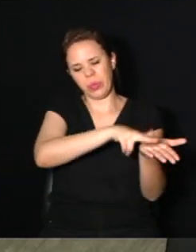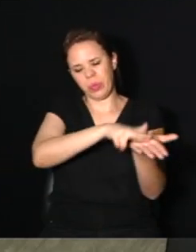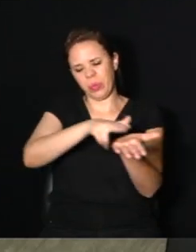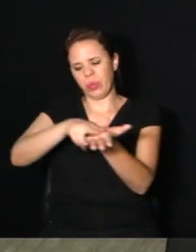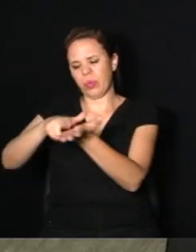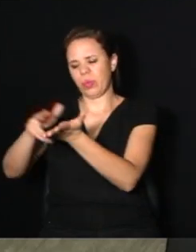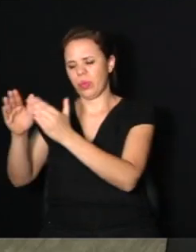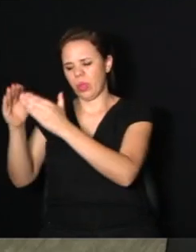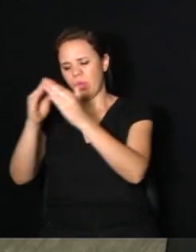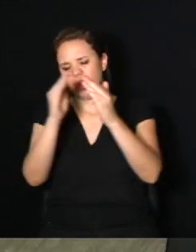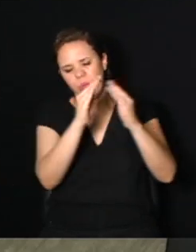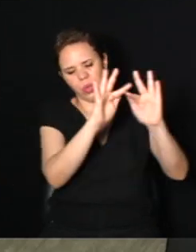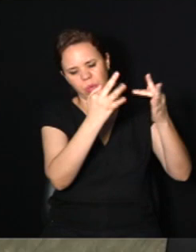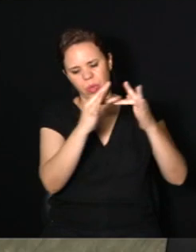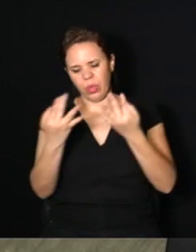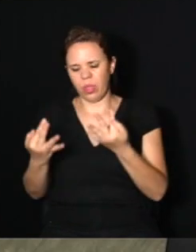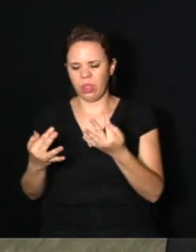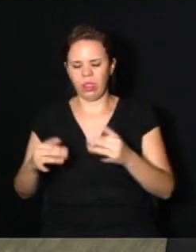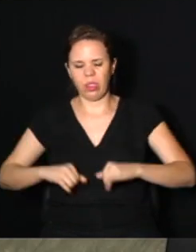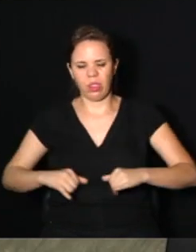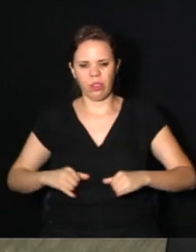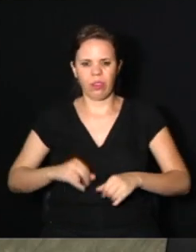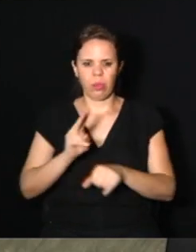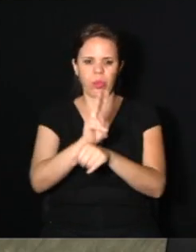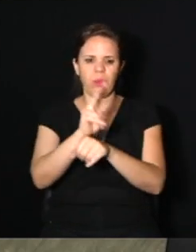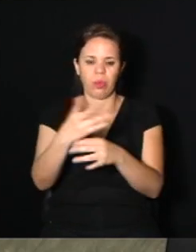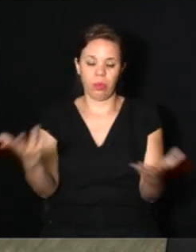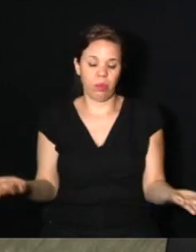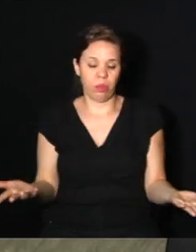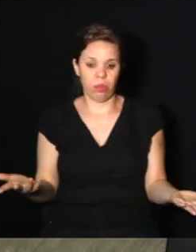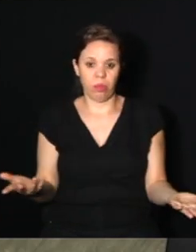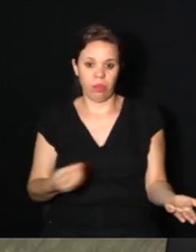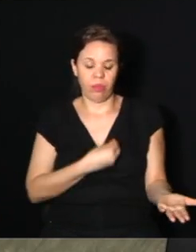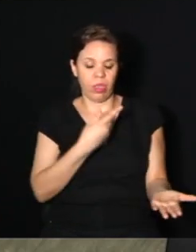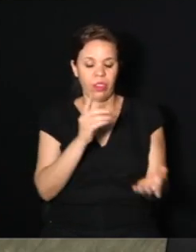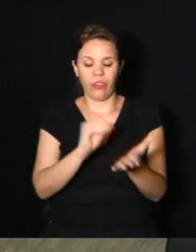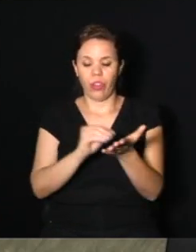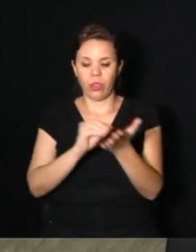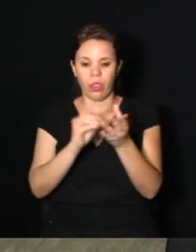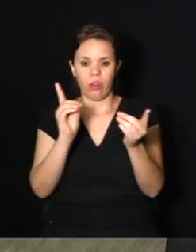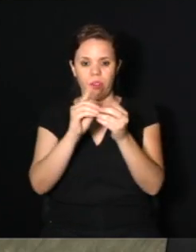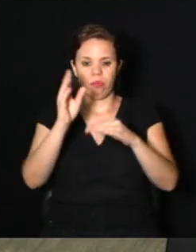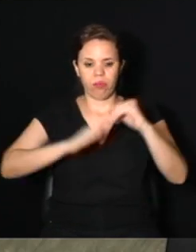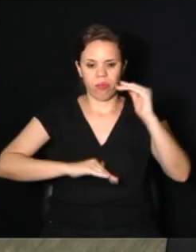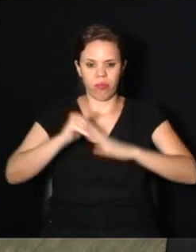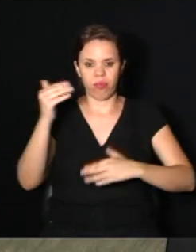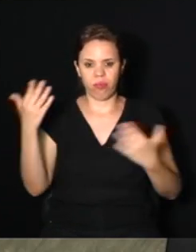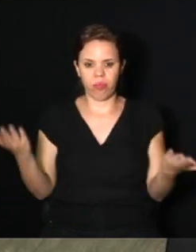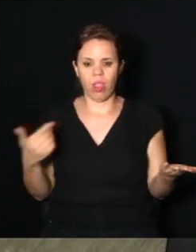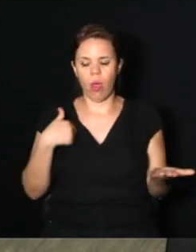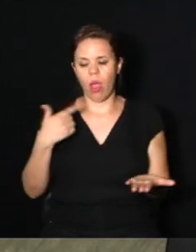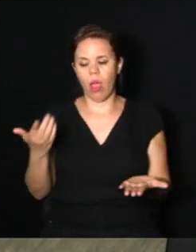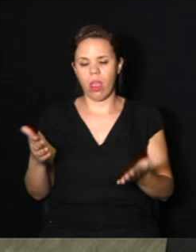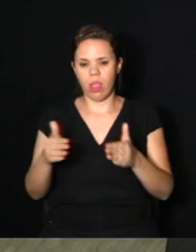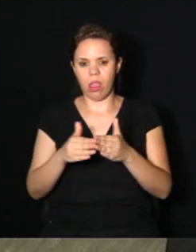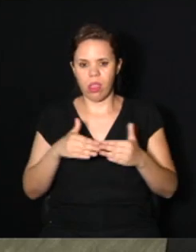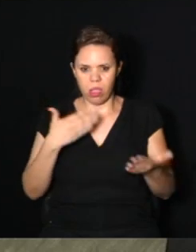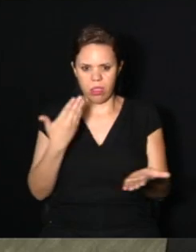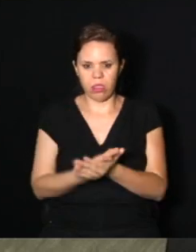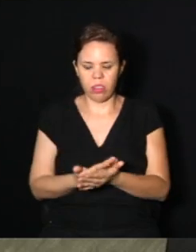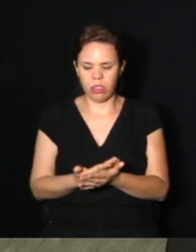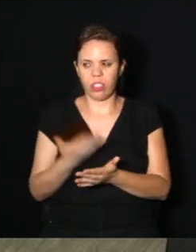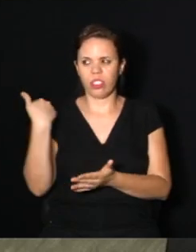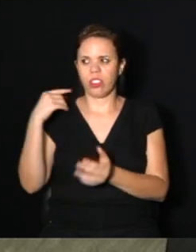de saúde que vivem. Eu acabei de receber o requerimento que fiz há alguns